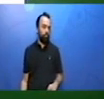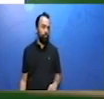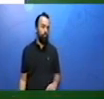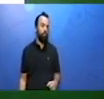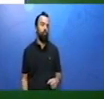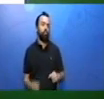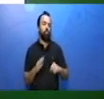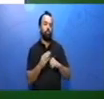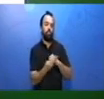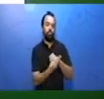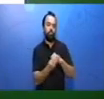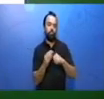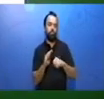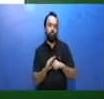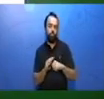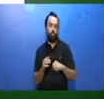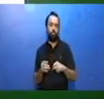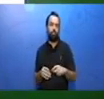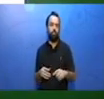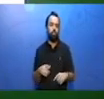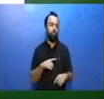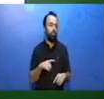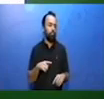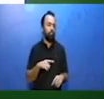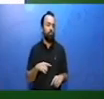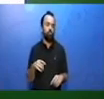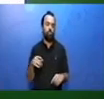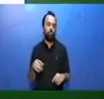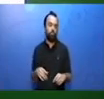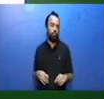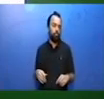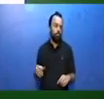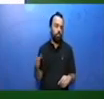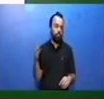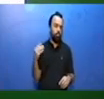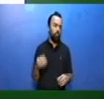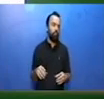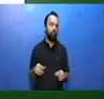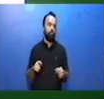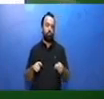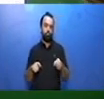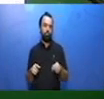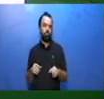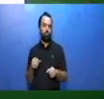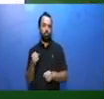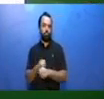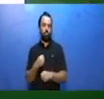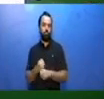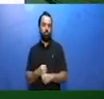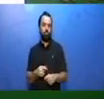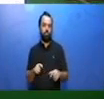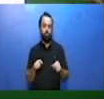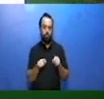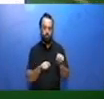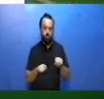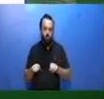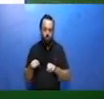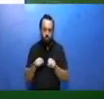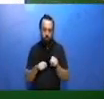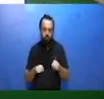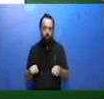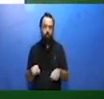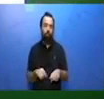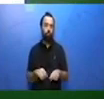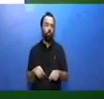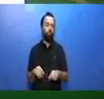Há bairros que são construídos de forma planejada. Lá no comecinho da aula eu falei um bairro planejado, lembra? Olha lá, ó, isso acontece quando o